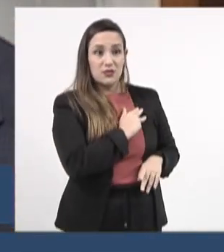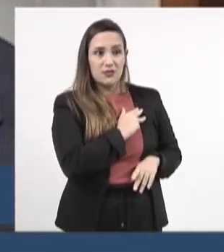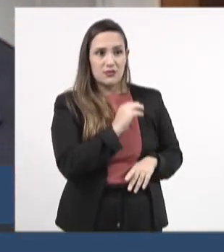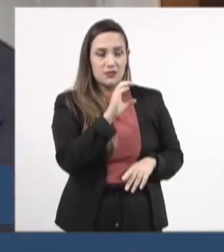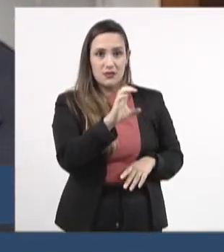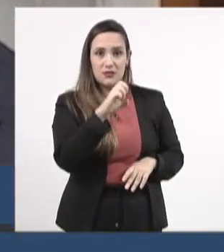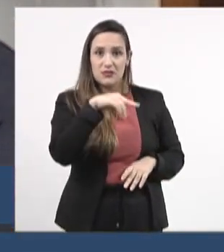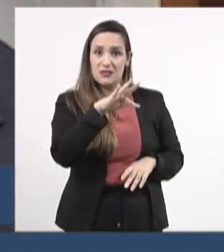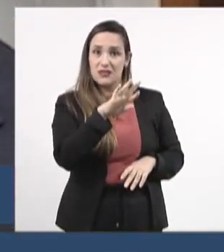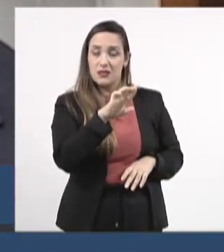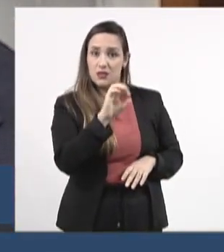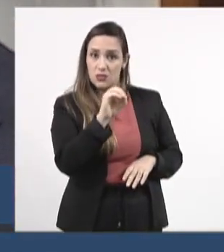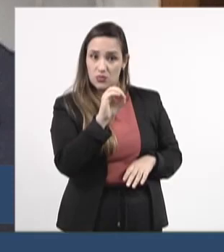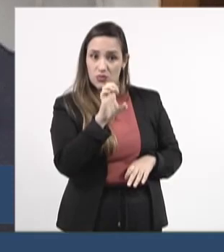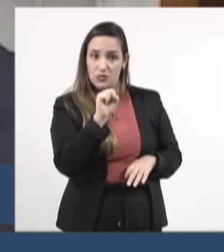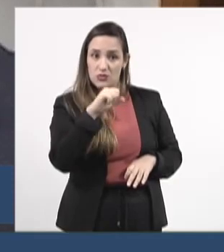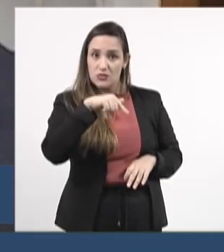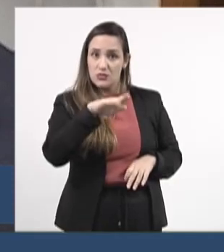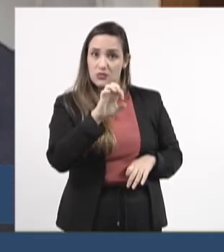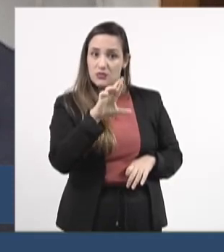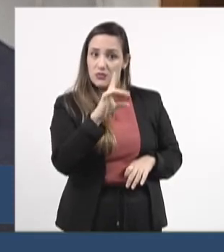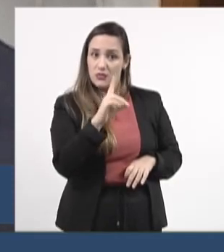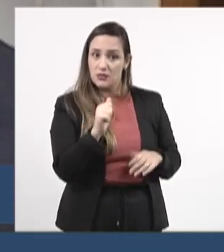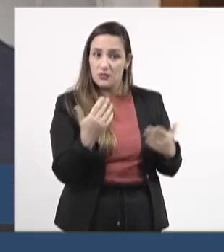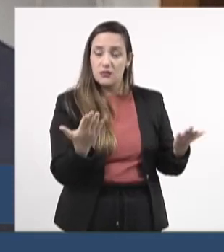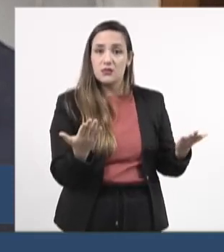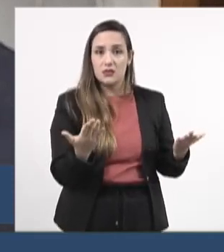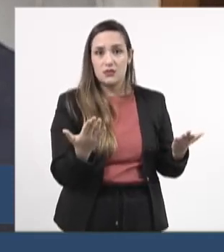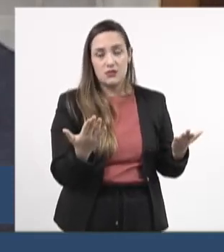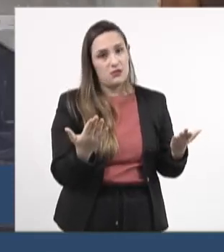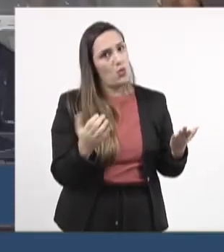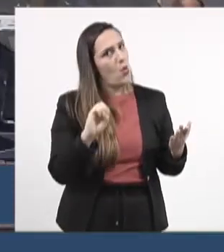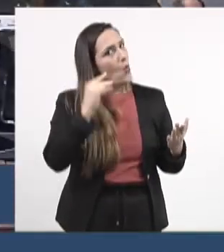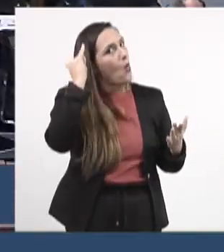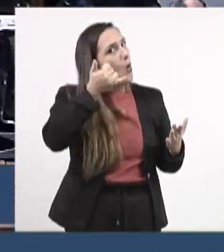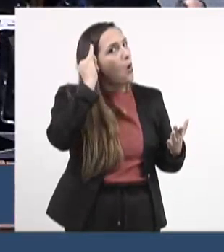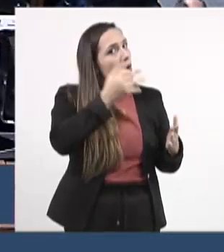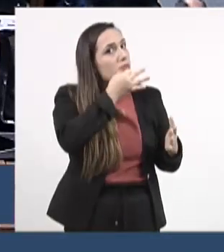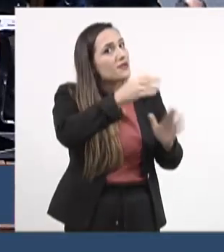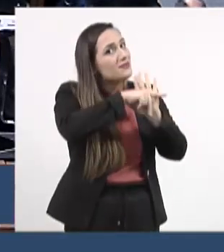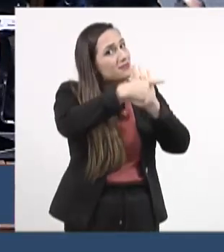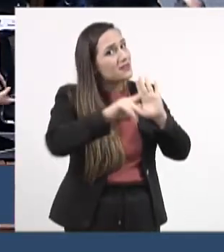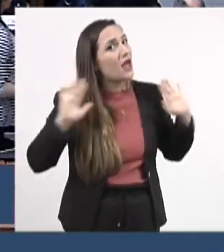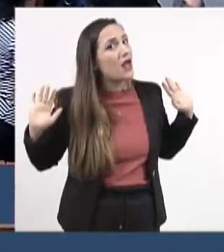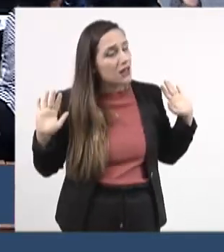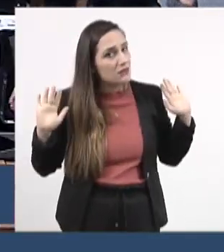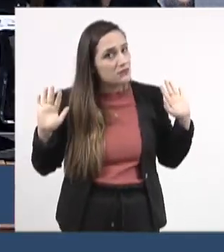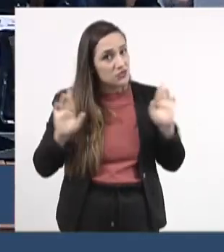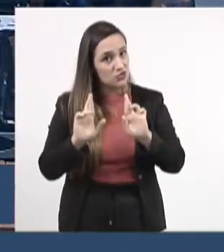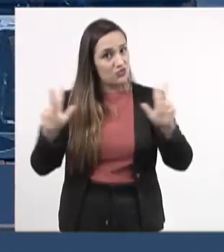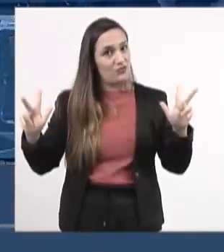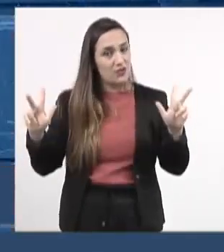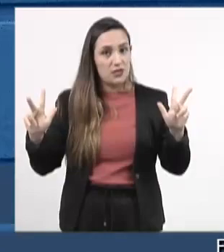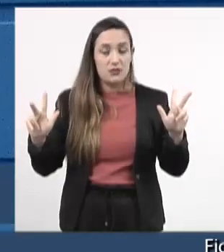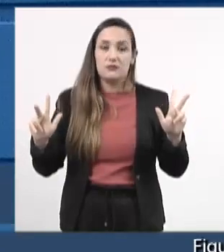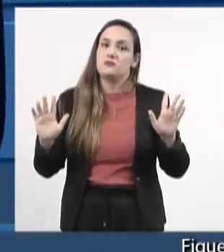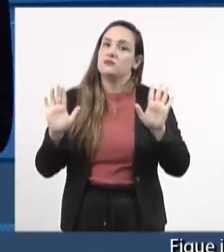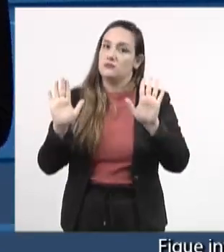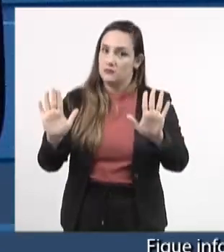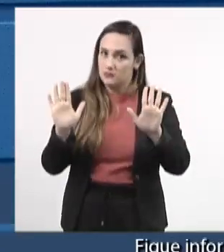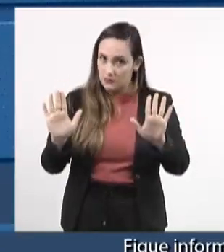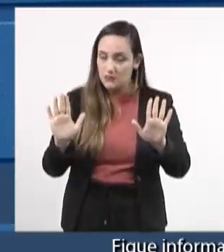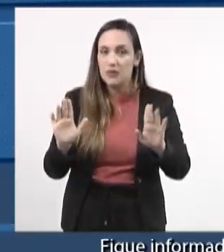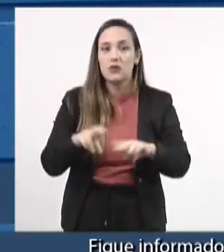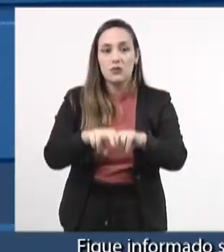centro-esquerda moderado? Isso é fato, pessoal? Ou é narrativa ou é opinião da professora? Então eu acho que isso